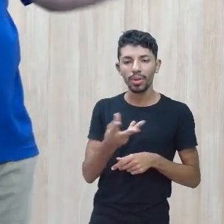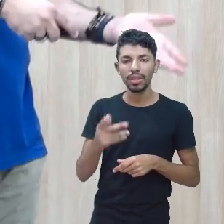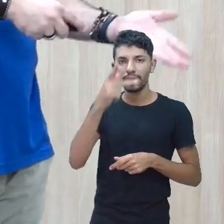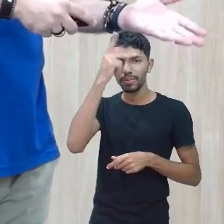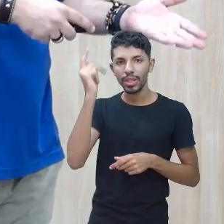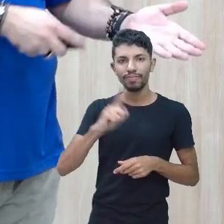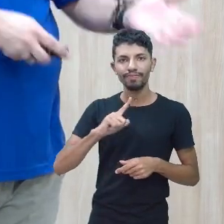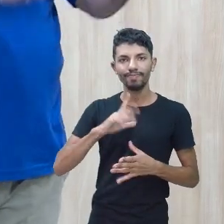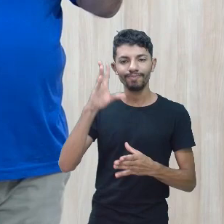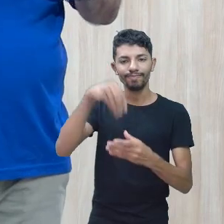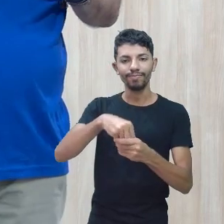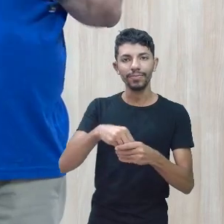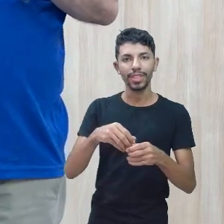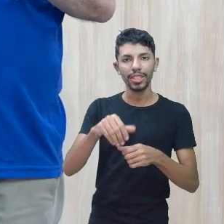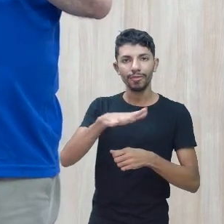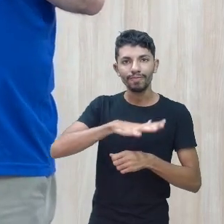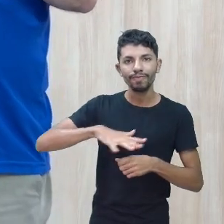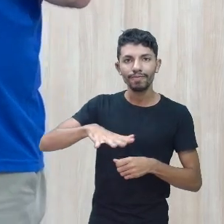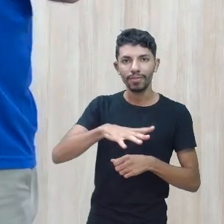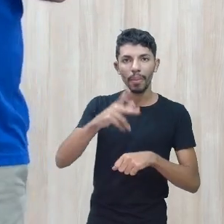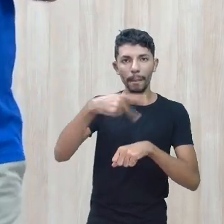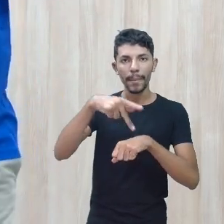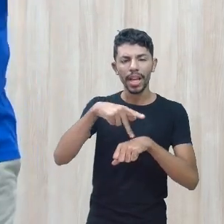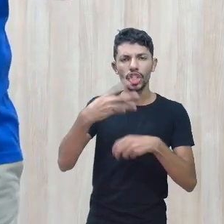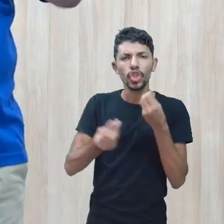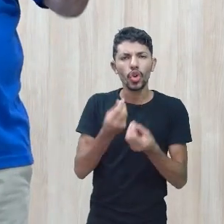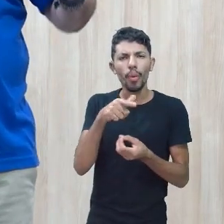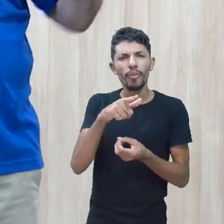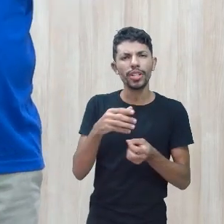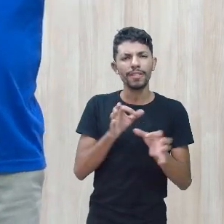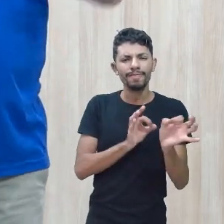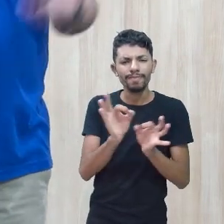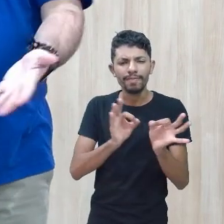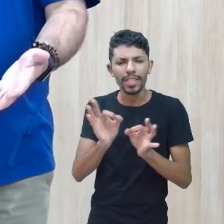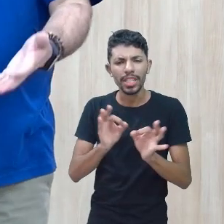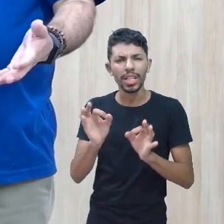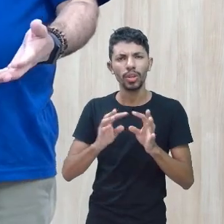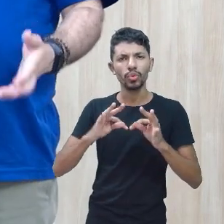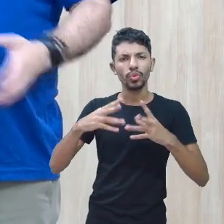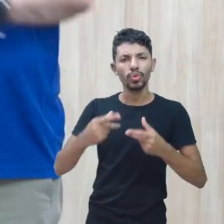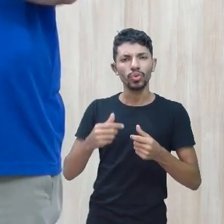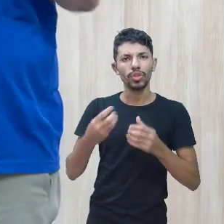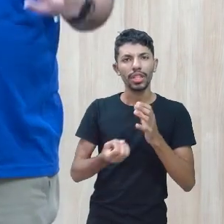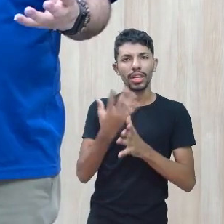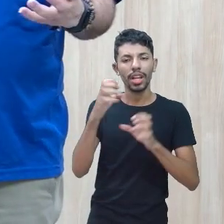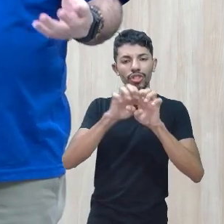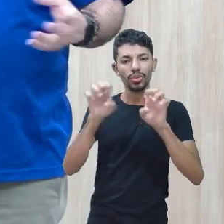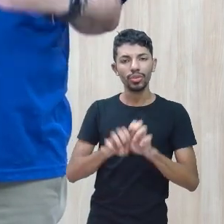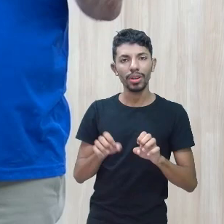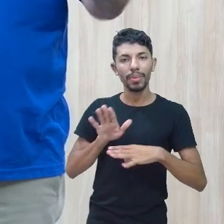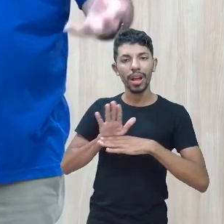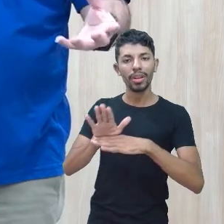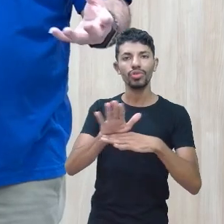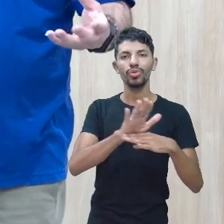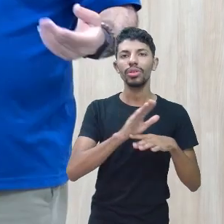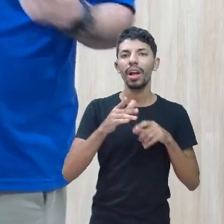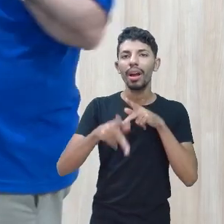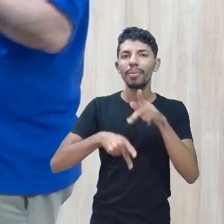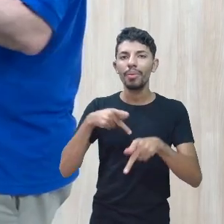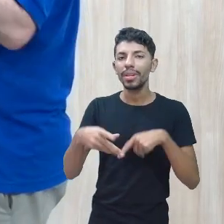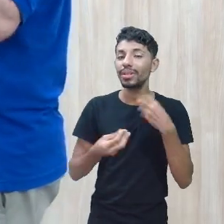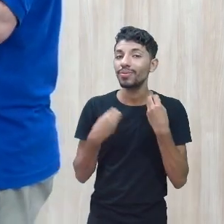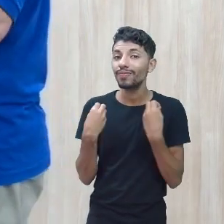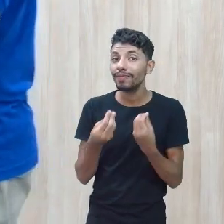se programar para criar estruturas para atender aquela população que você não conhece a quantidade?